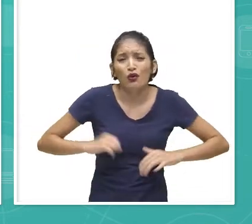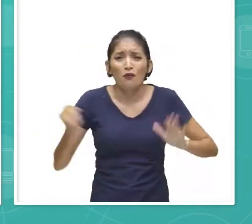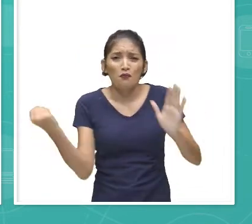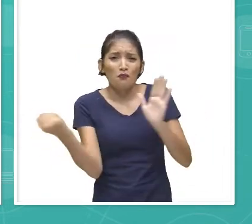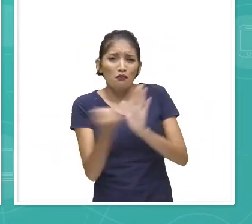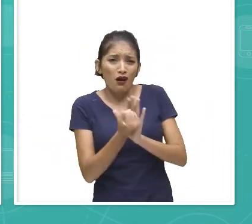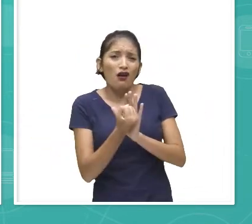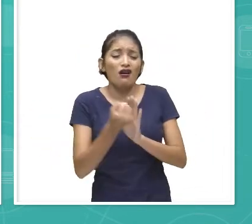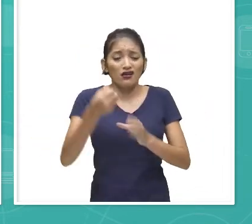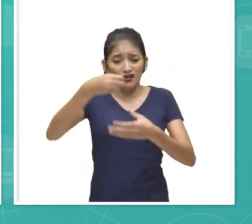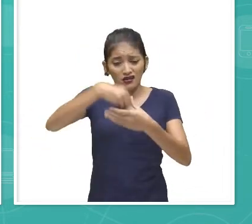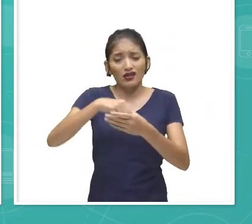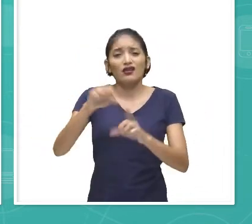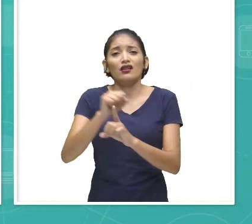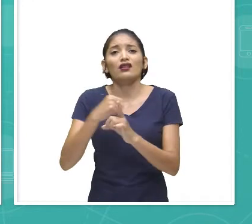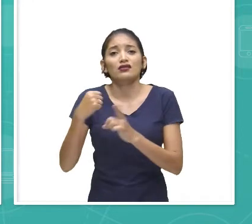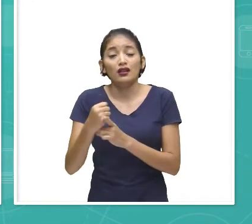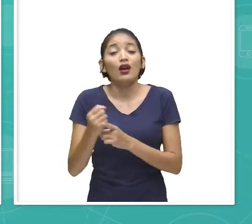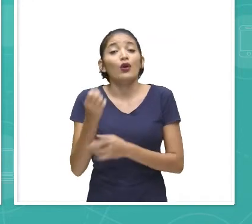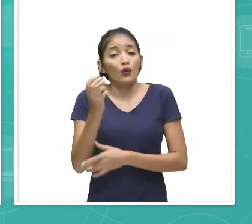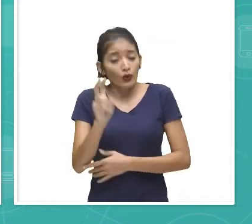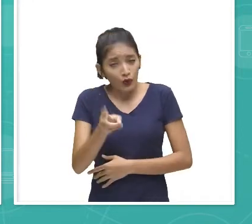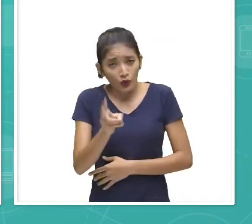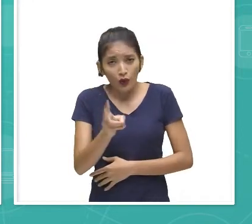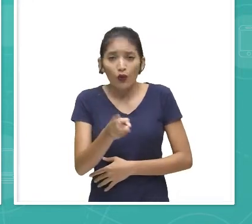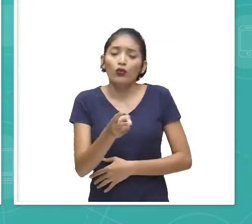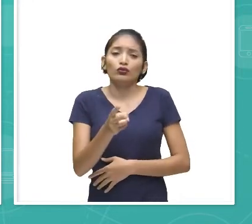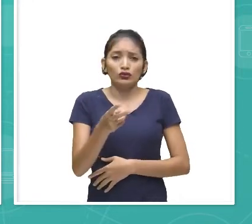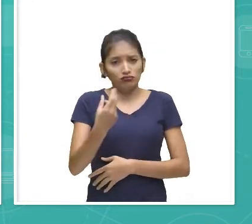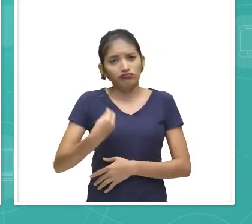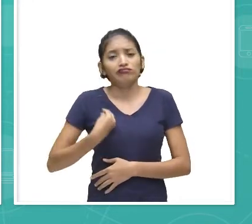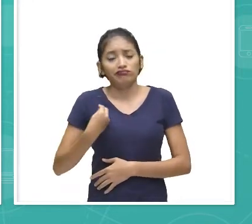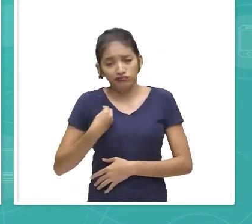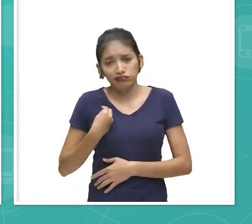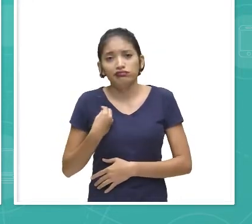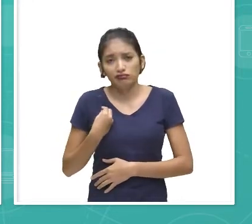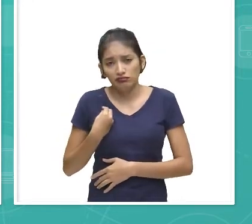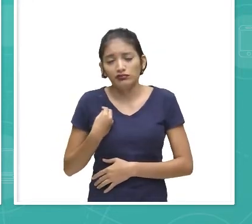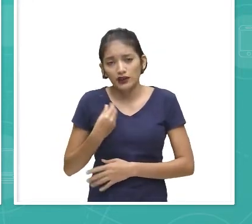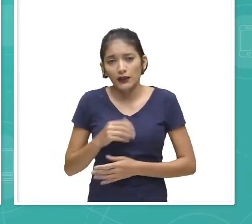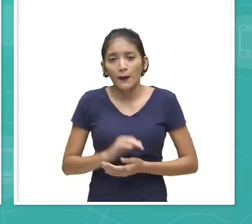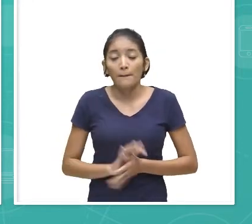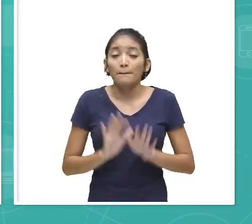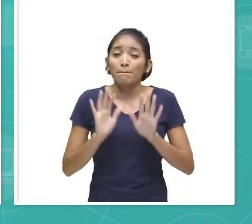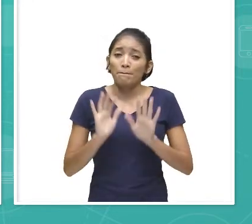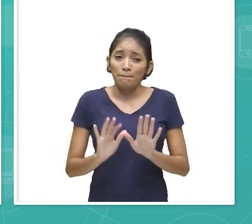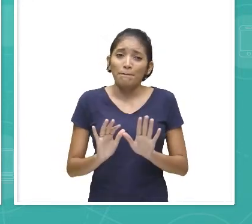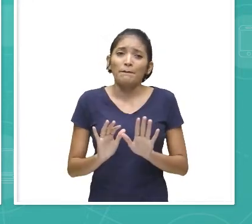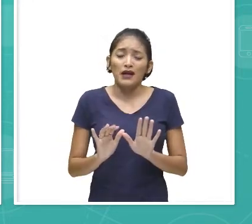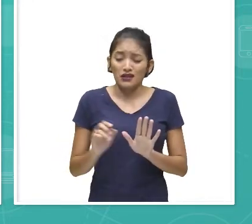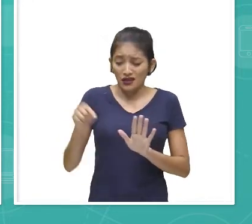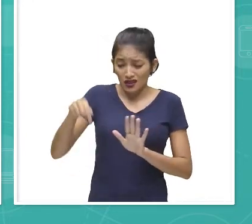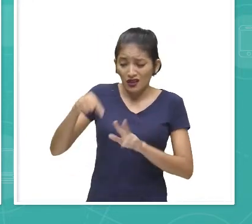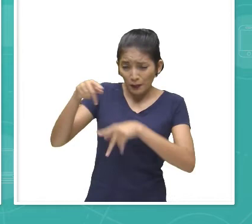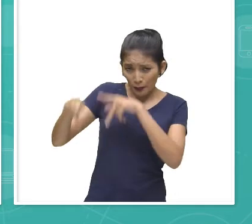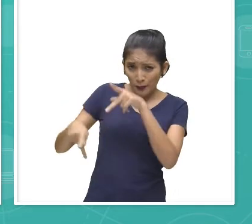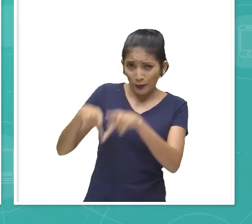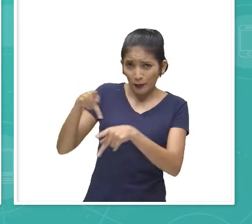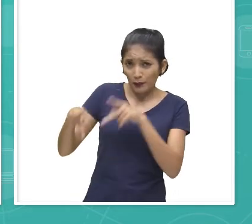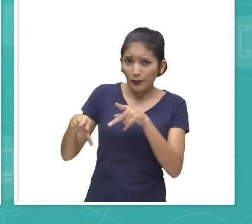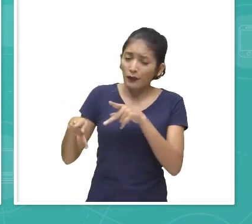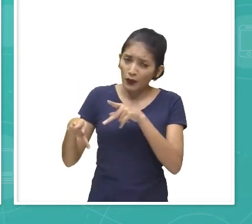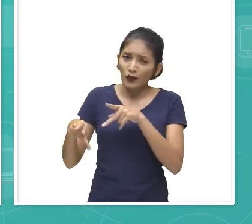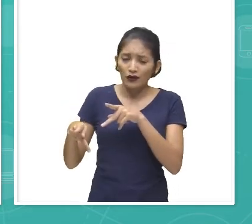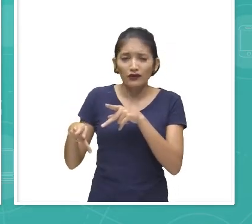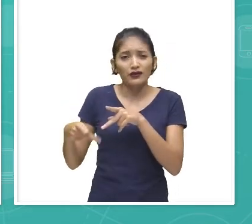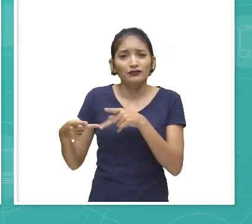nossa sociedade que a gente ainda tem que conviver com elas, mas esse povo que é